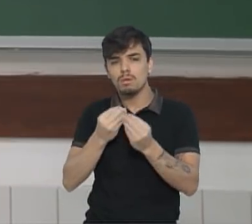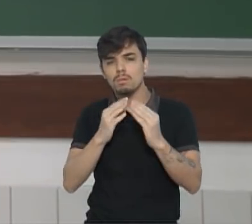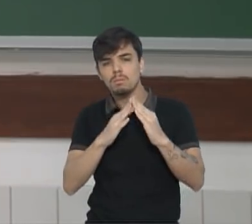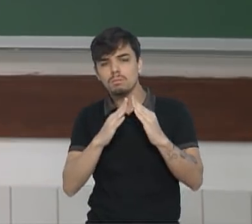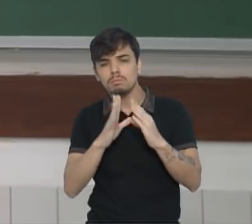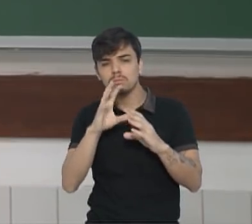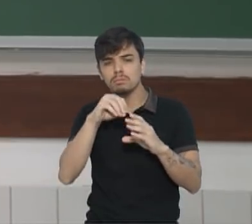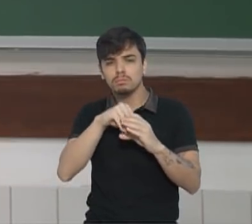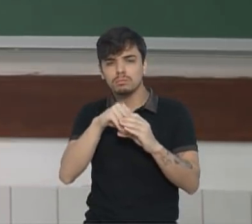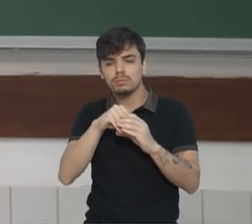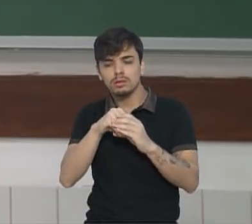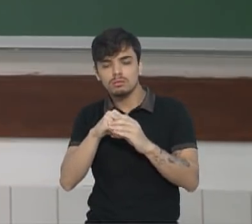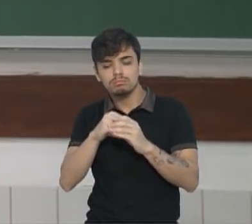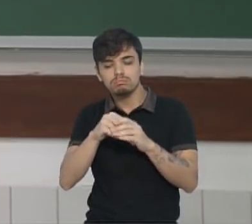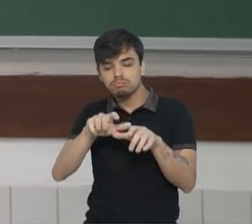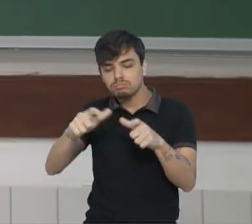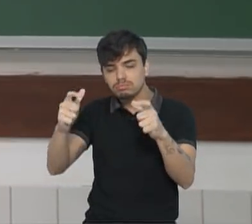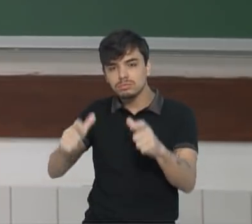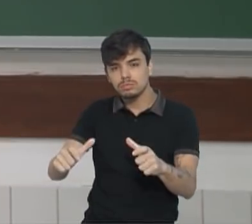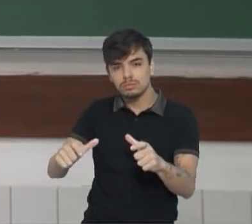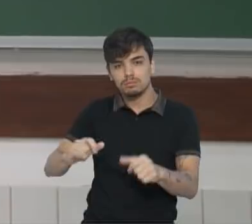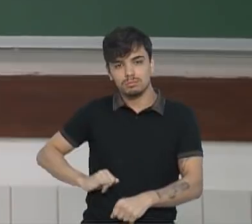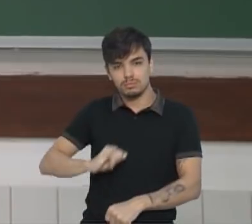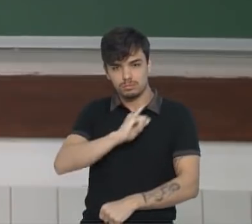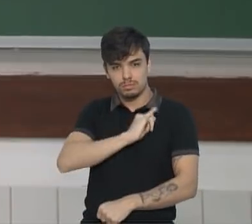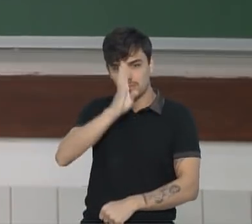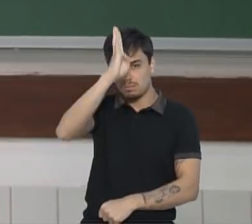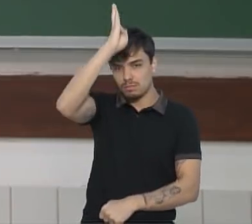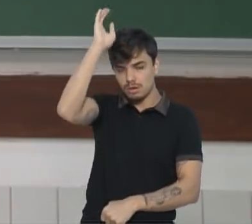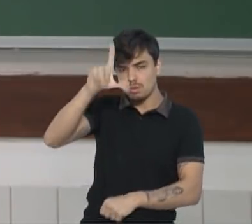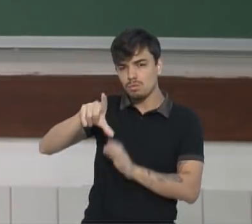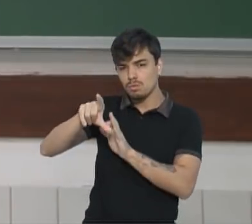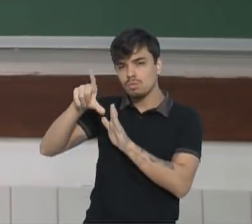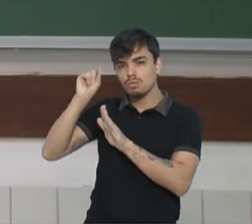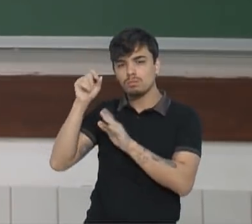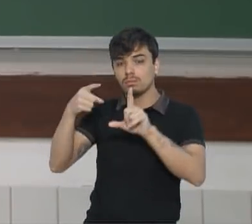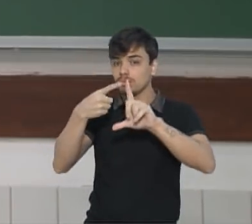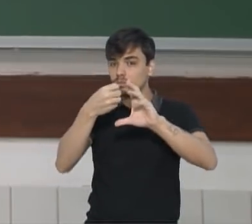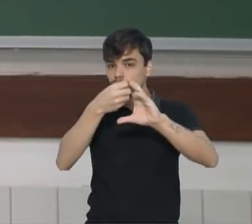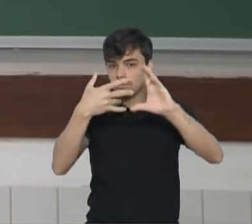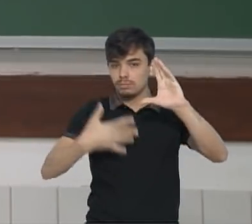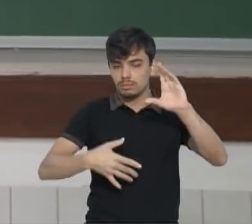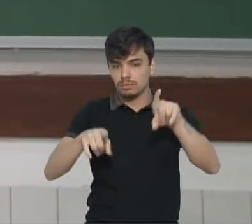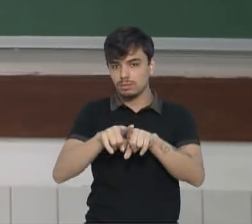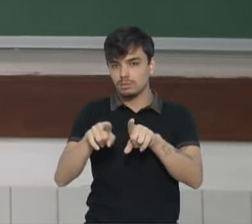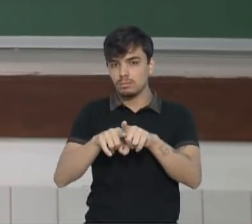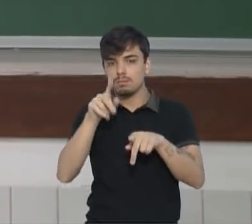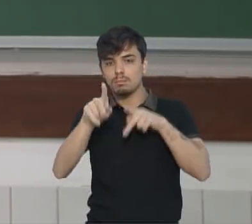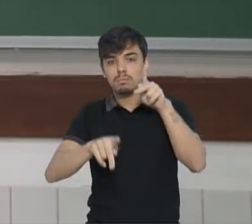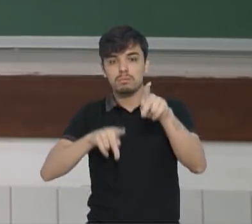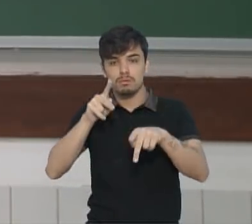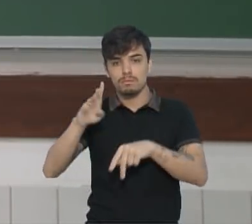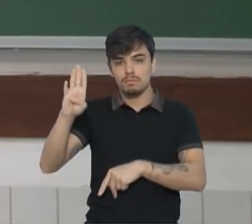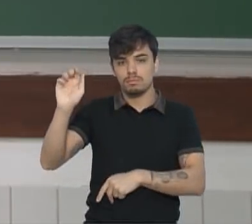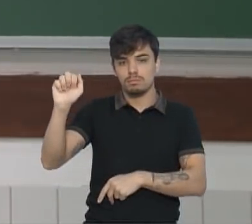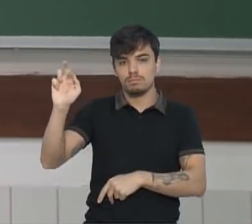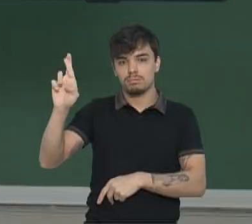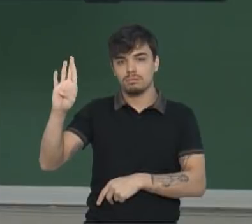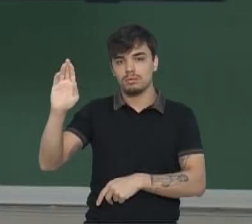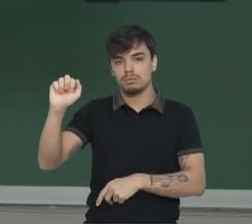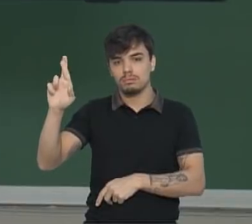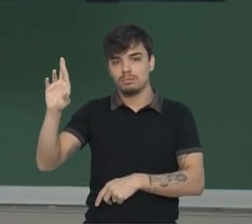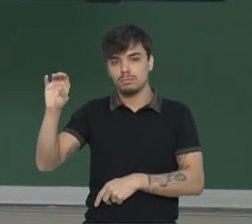do antigo Império Romano do Ocidente e ver cada um dos grupos, características de cada grupo bárbaro. Tá? Então a gente vai agora para